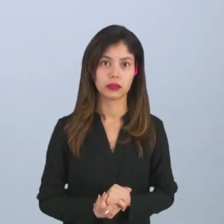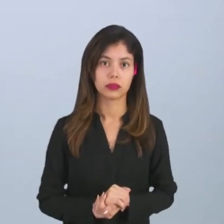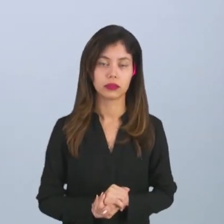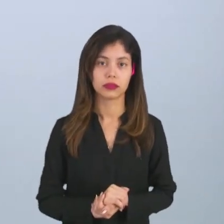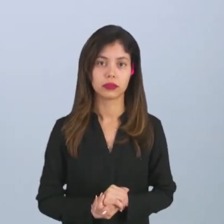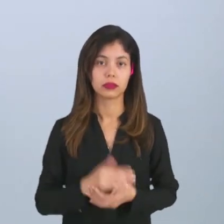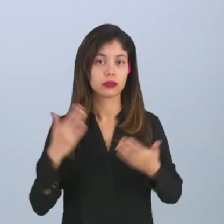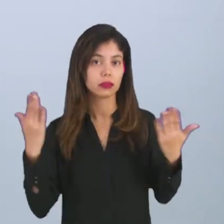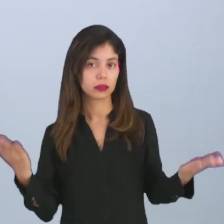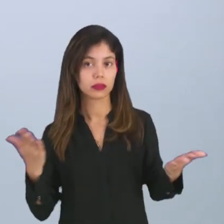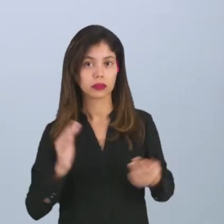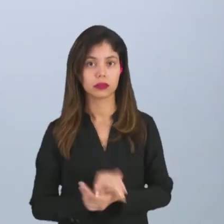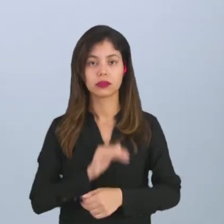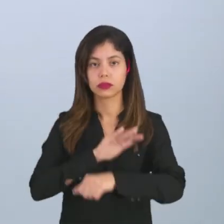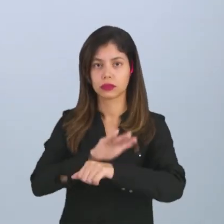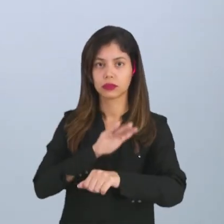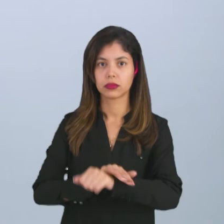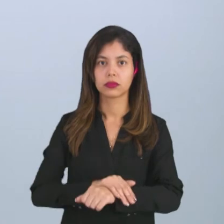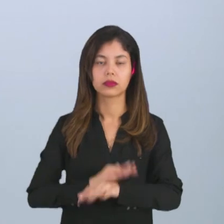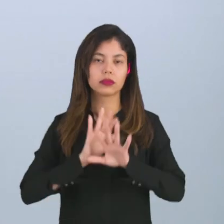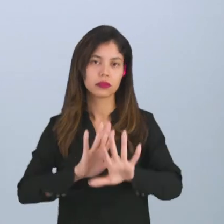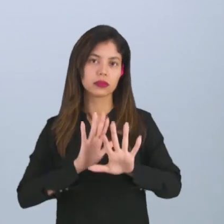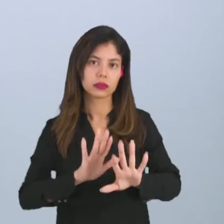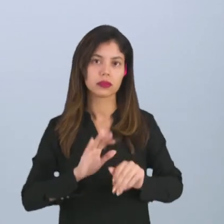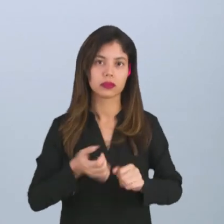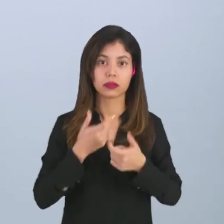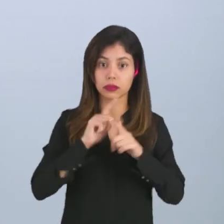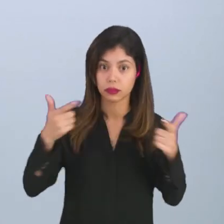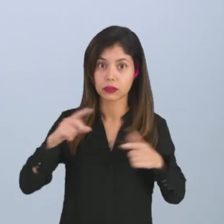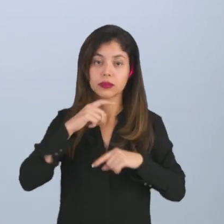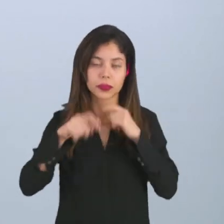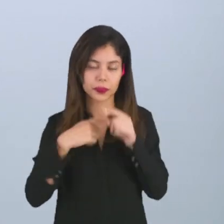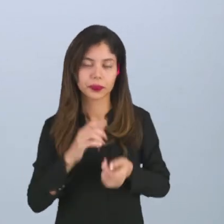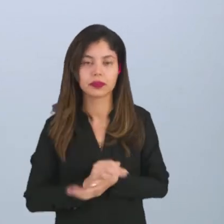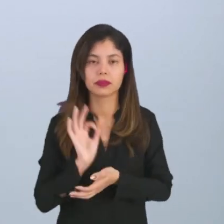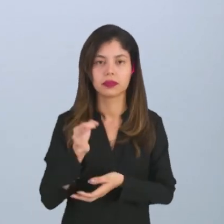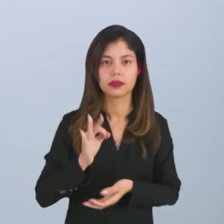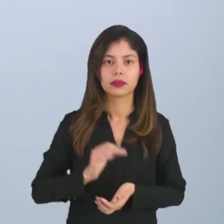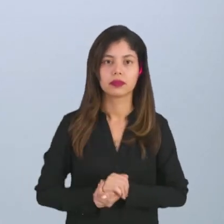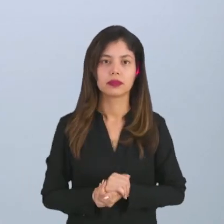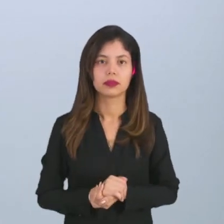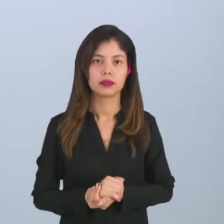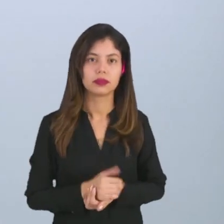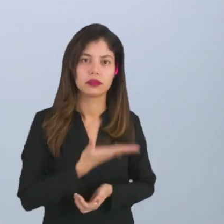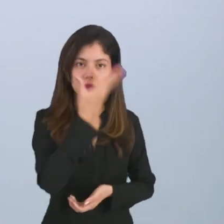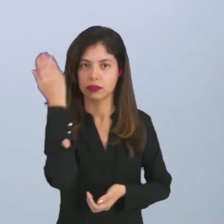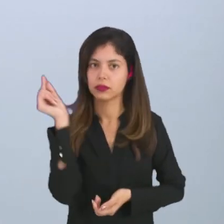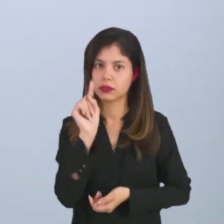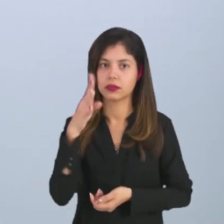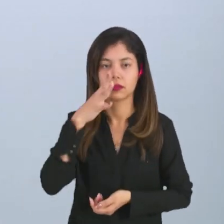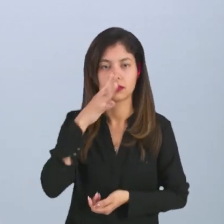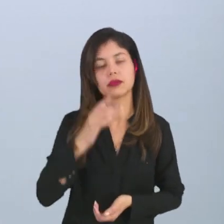Então, isso te ajuda a não ficar com maiores dúvidas, certo? Então, não deixe de